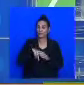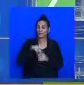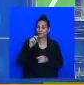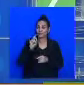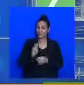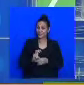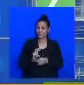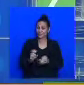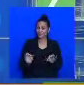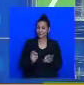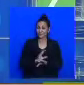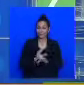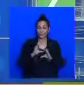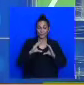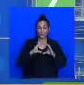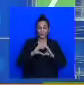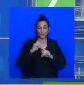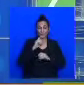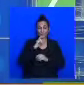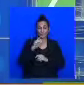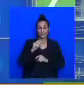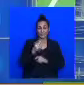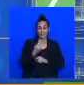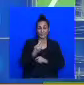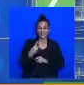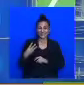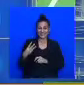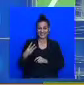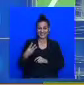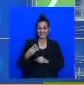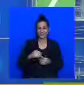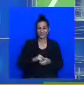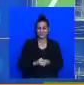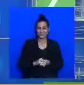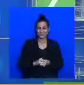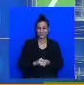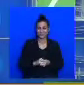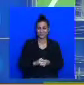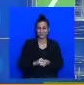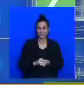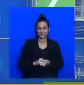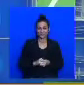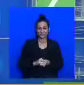Boa sorte. Bola verde, número 13. Verde, 13.